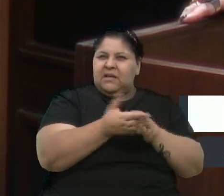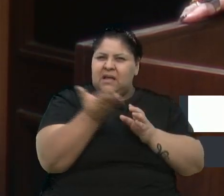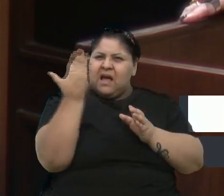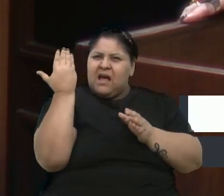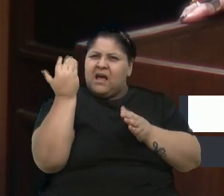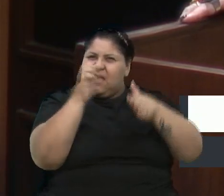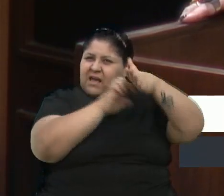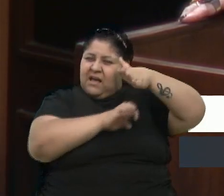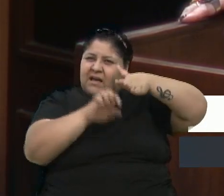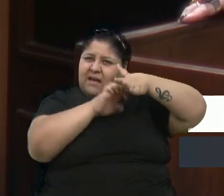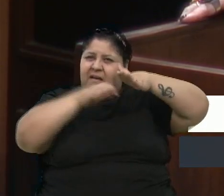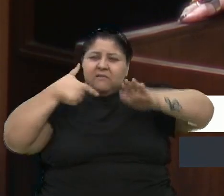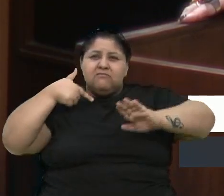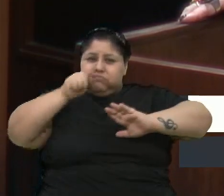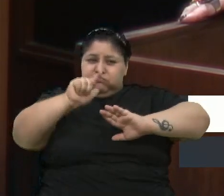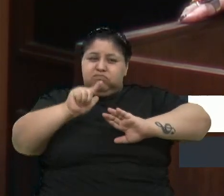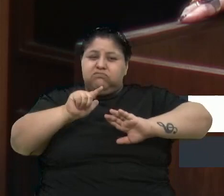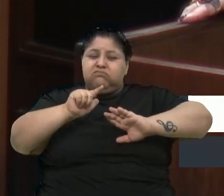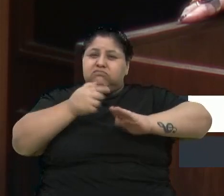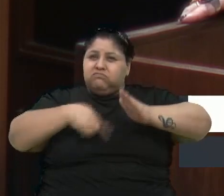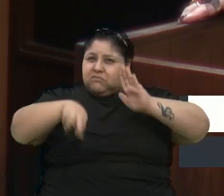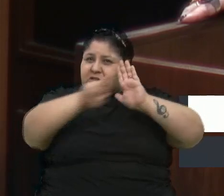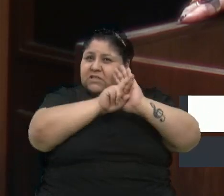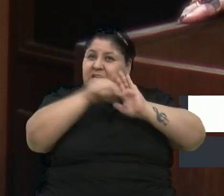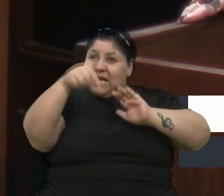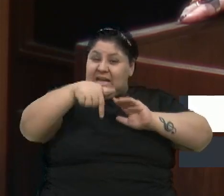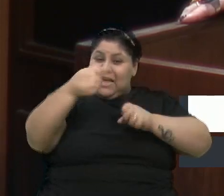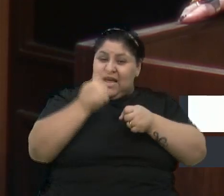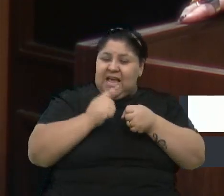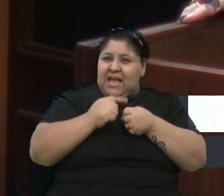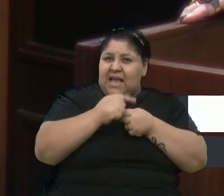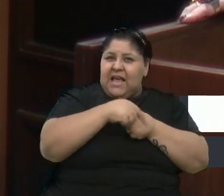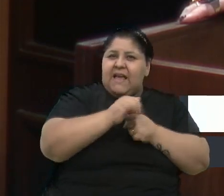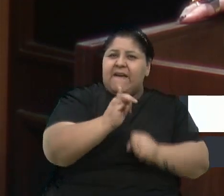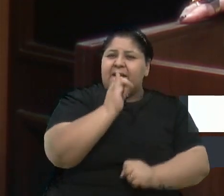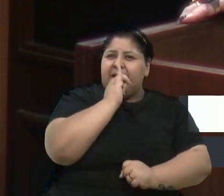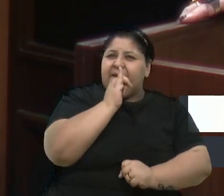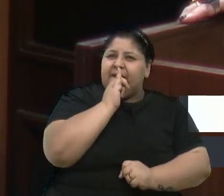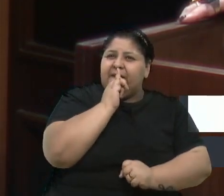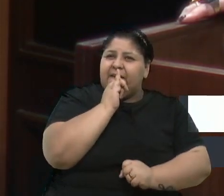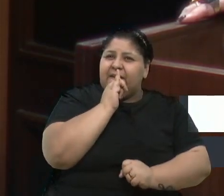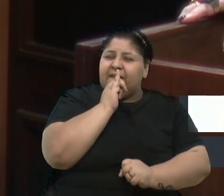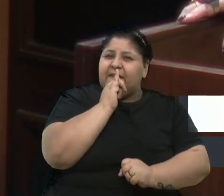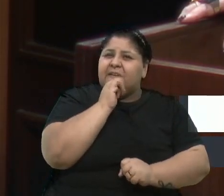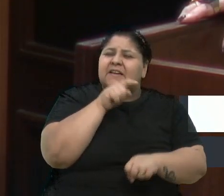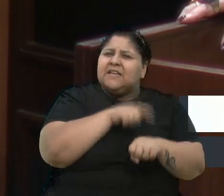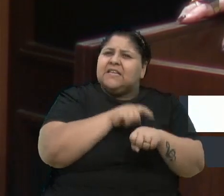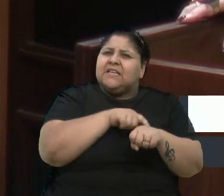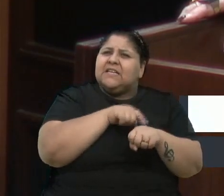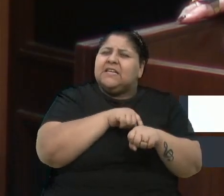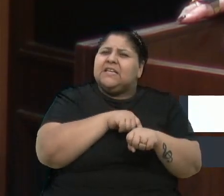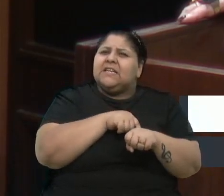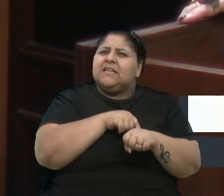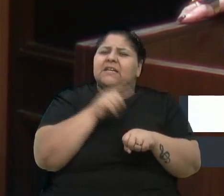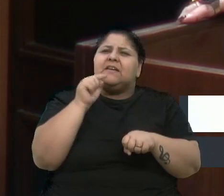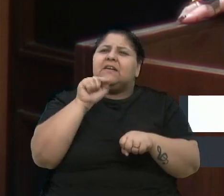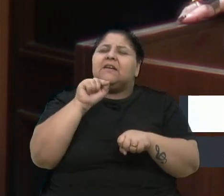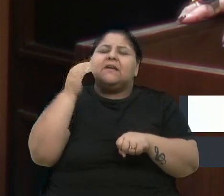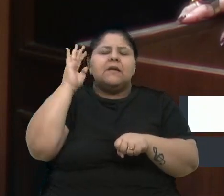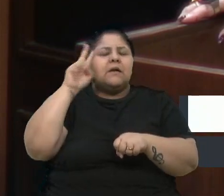empresas recuperadas. Nós temos aqui em Caxias o exemplo de um tempo que funcionou. Quem lembra ali